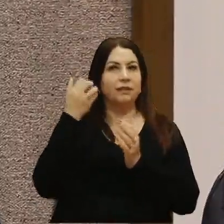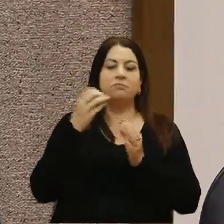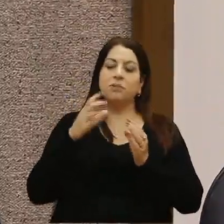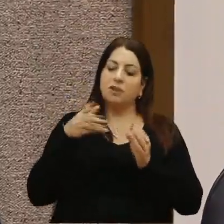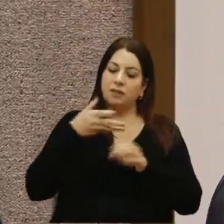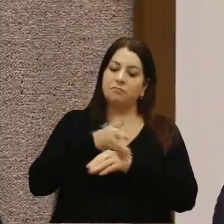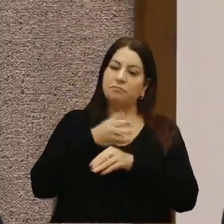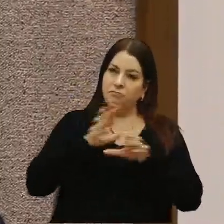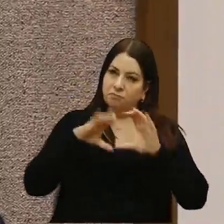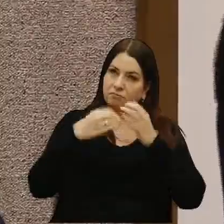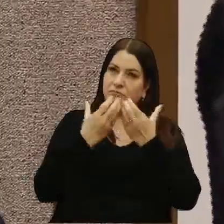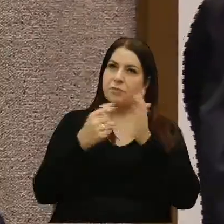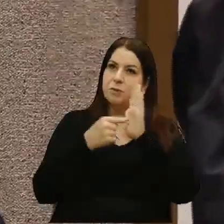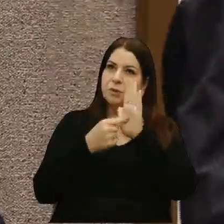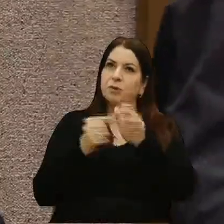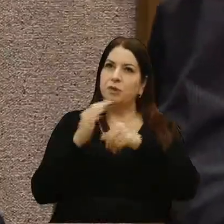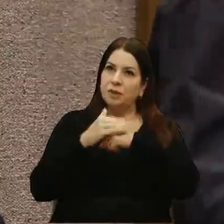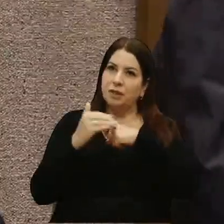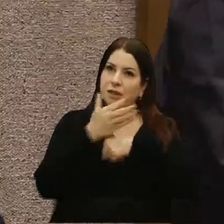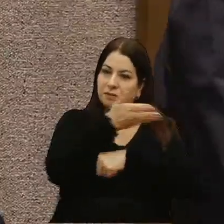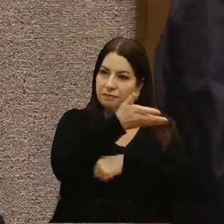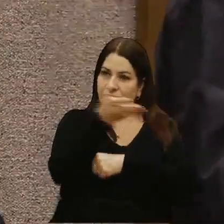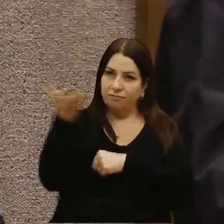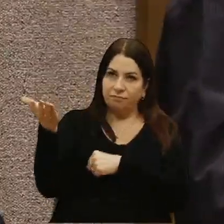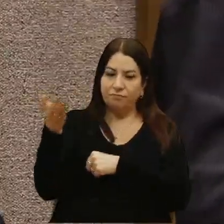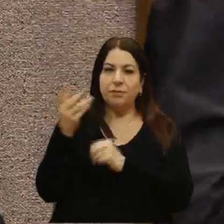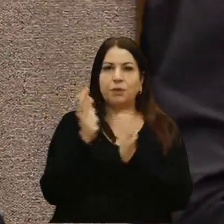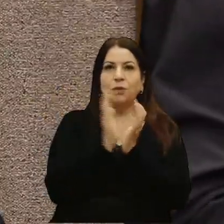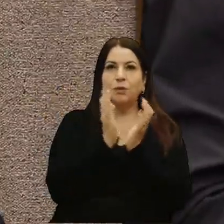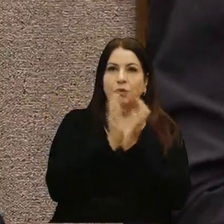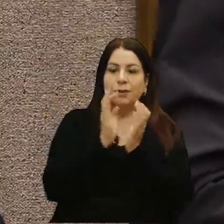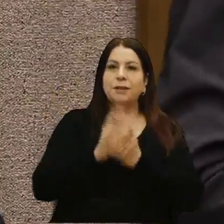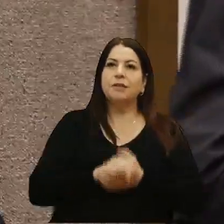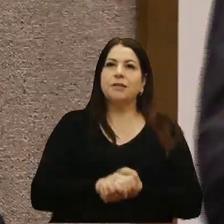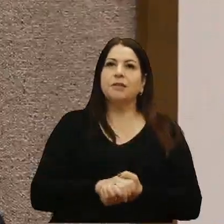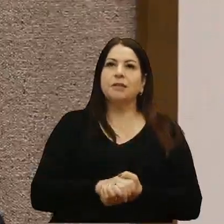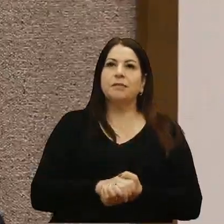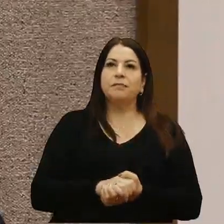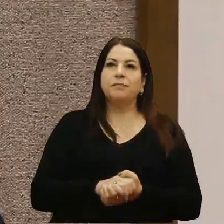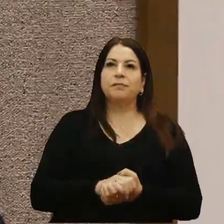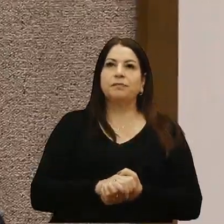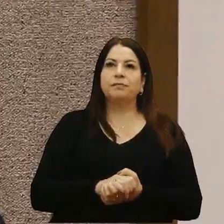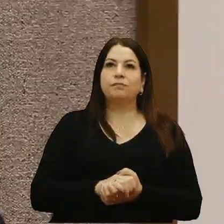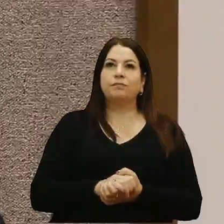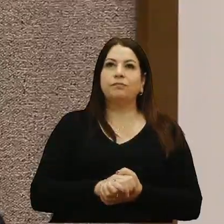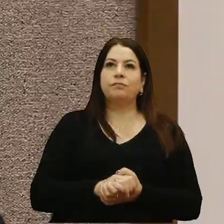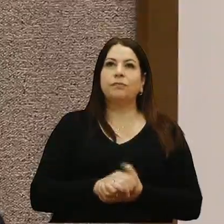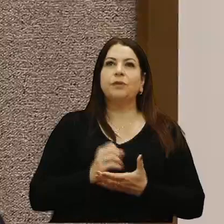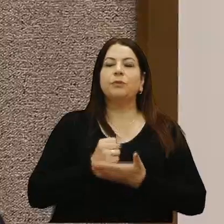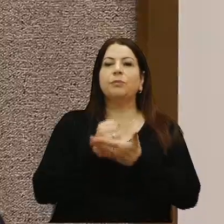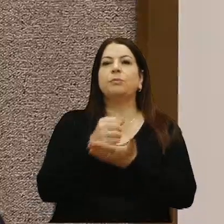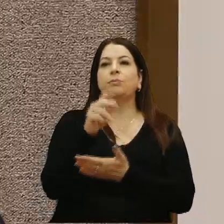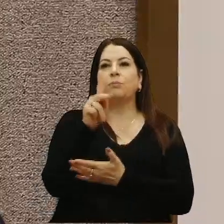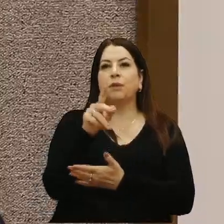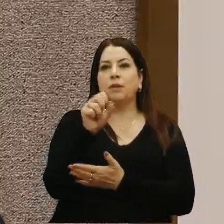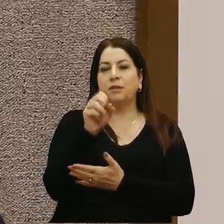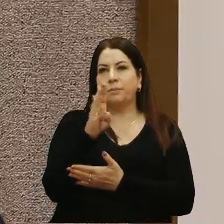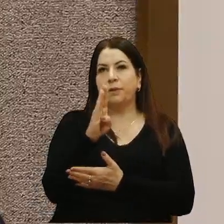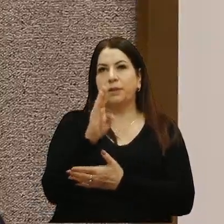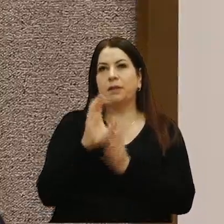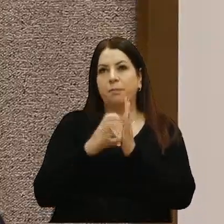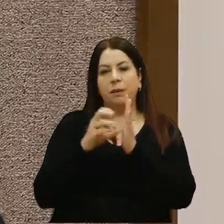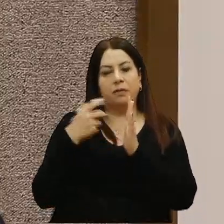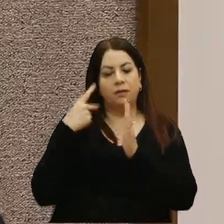comunitarista. A demonstração de carinho está aí com seus colegas. Então, conte com a bancada do PSB, conte com seu